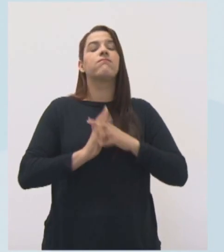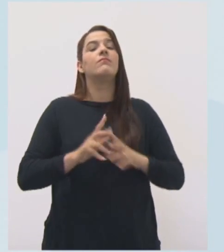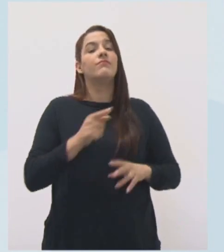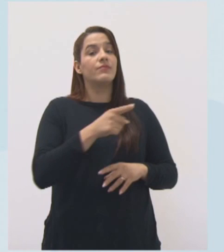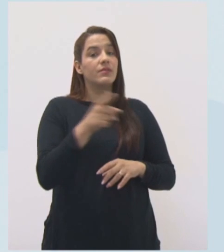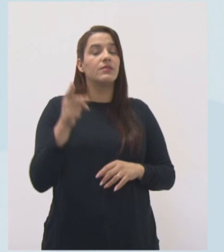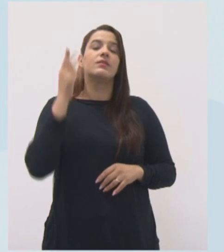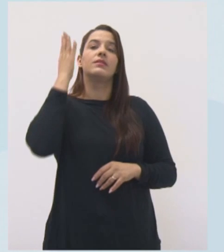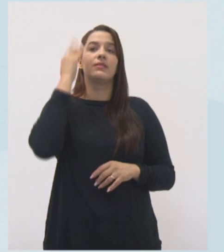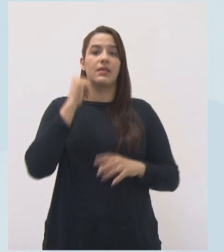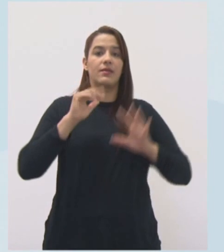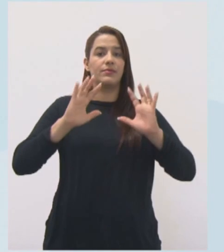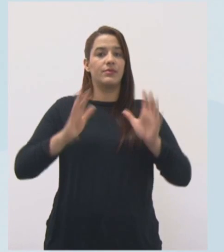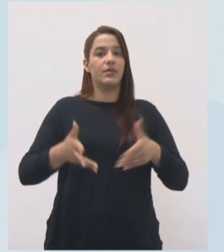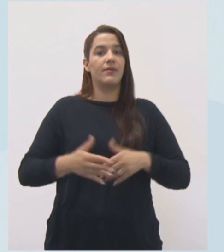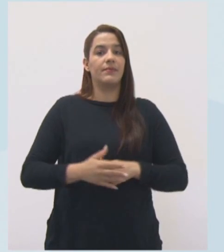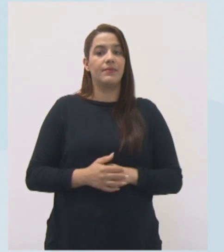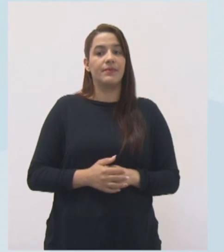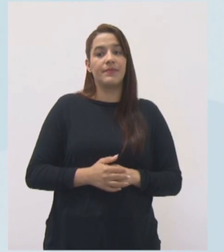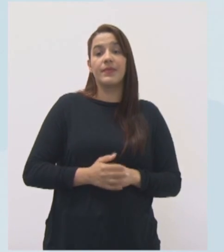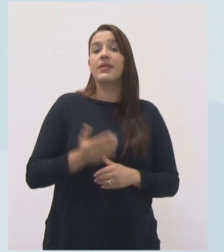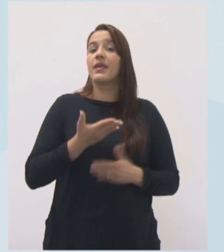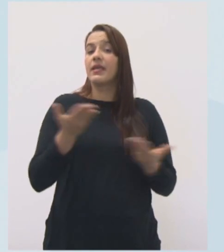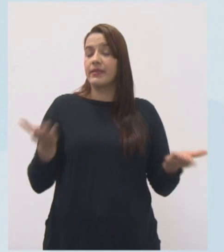aqui. Sim, eles sabem com